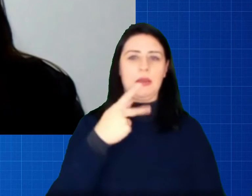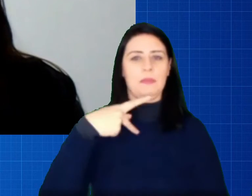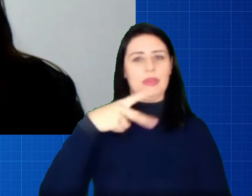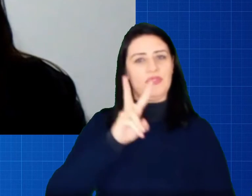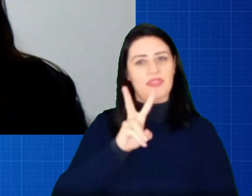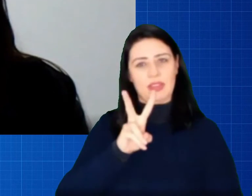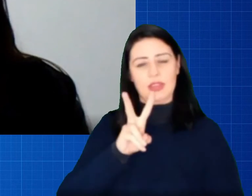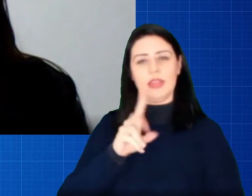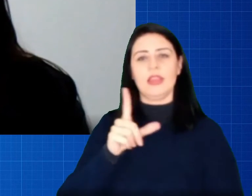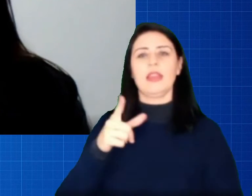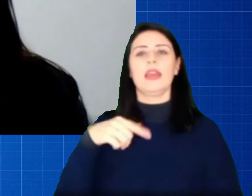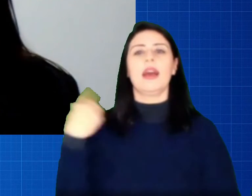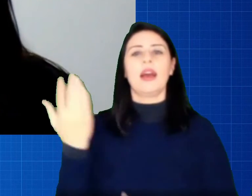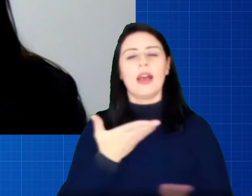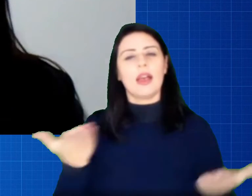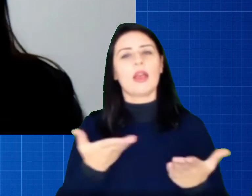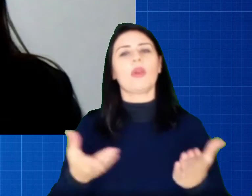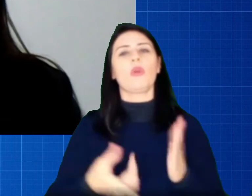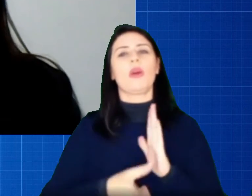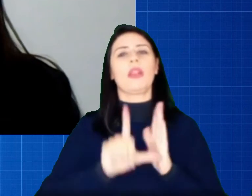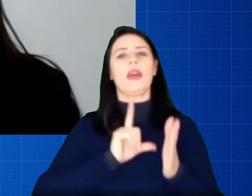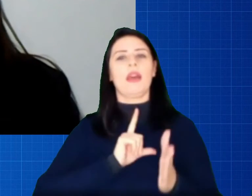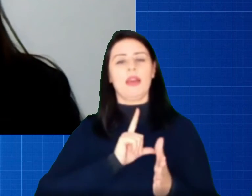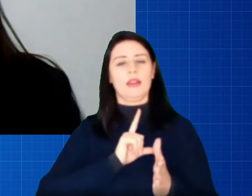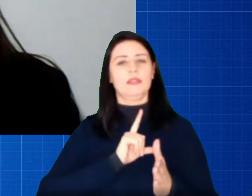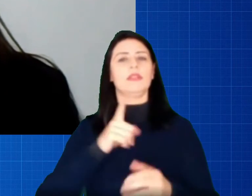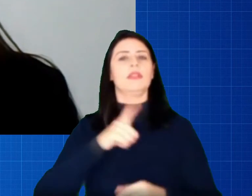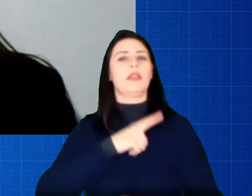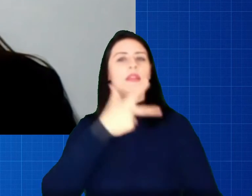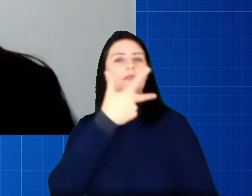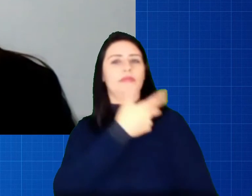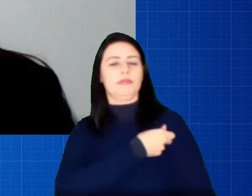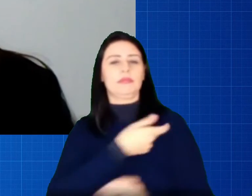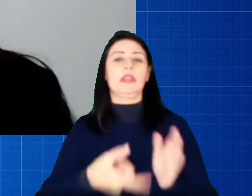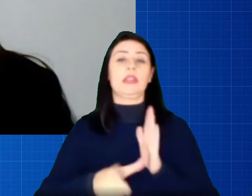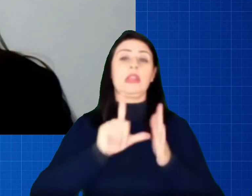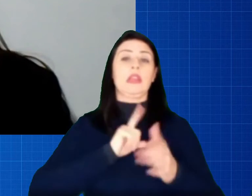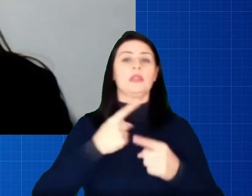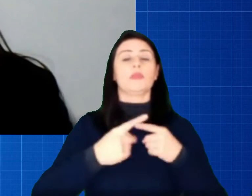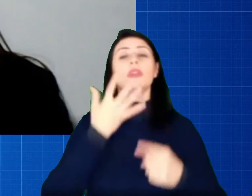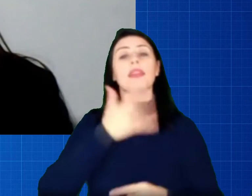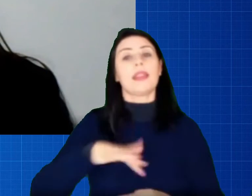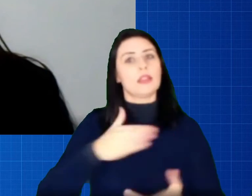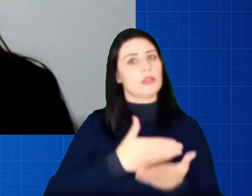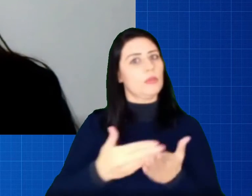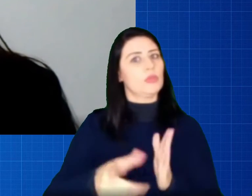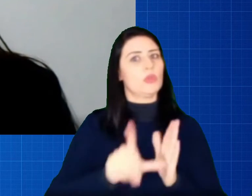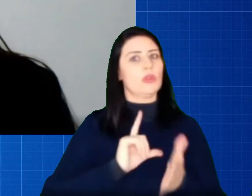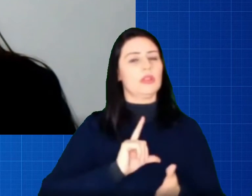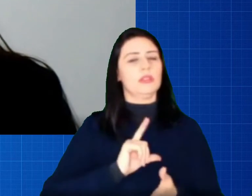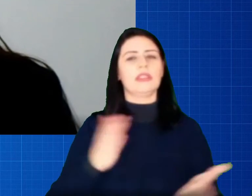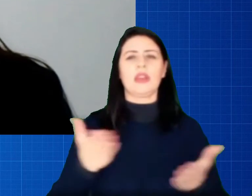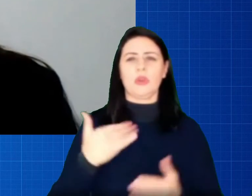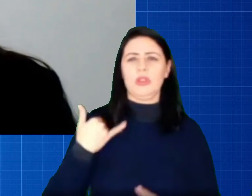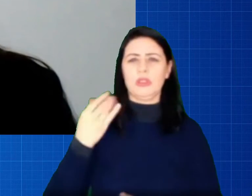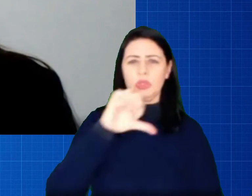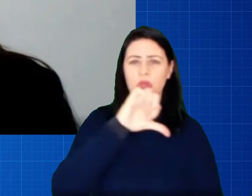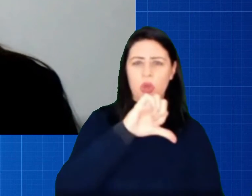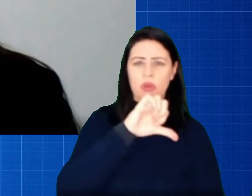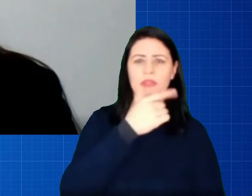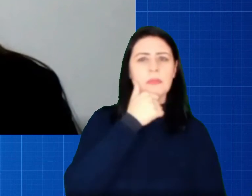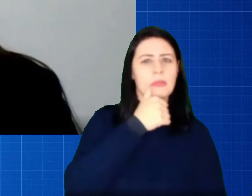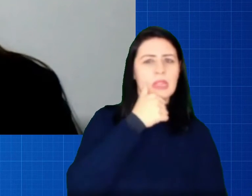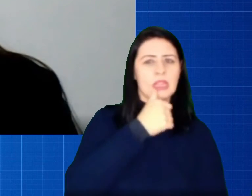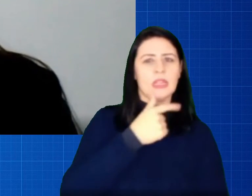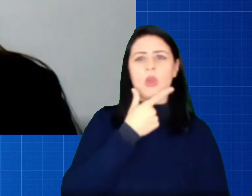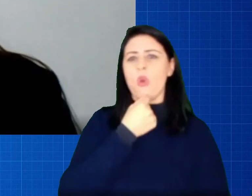da sociedade. Então, por exemplo, acho que a vacina da HPV, né, que a gente acaba antecipando cada vez mais, porque as crianças têm iniciado a vida sexual